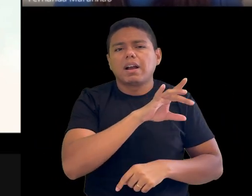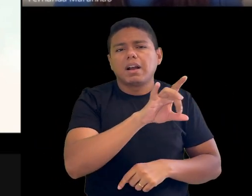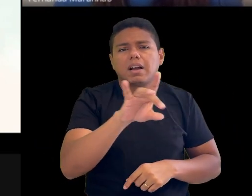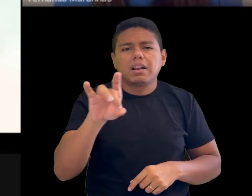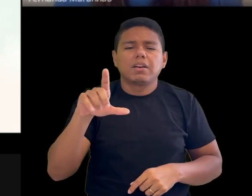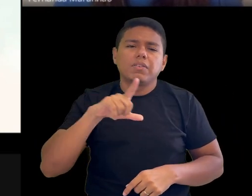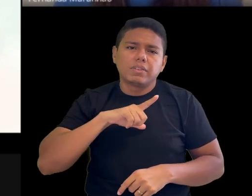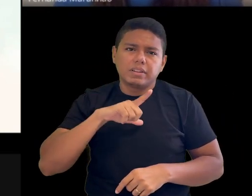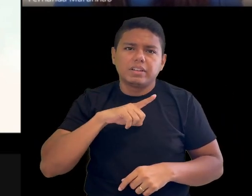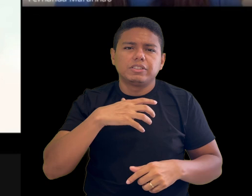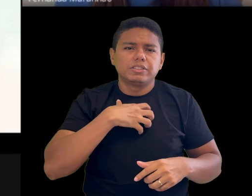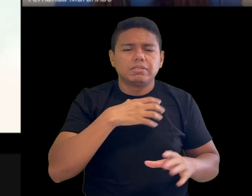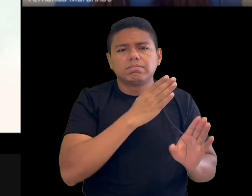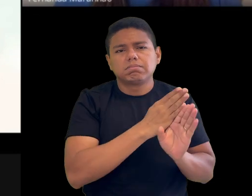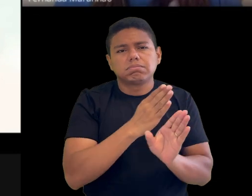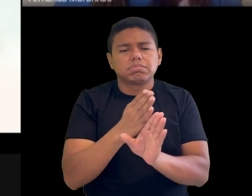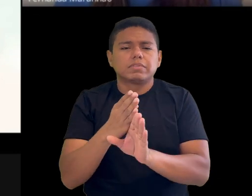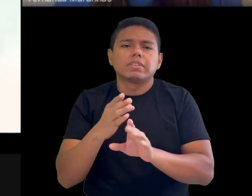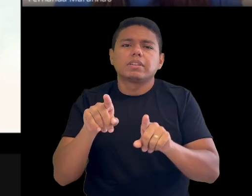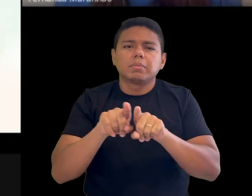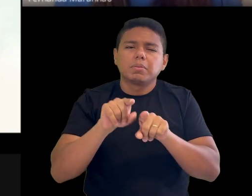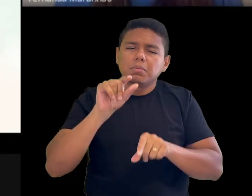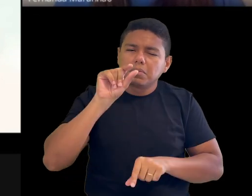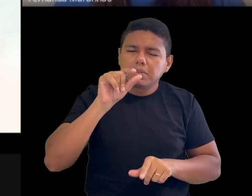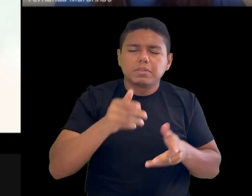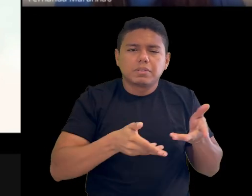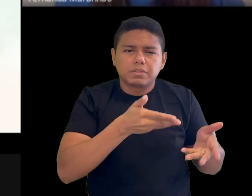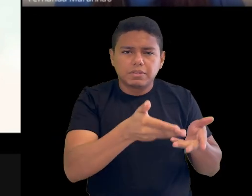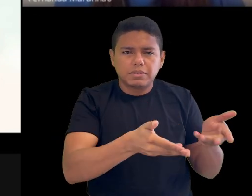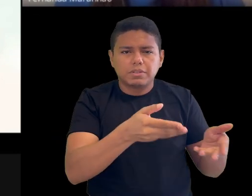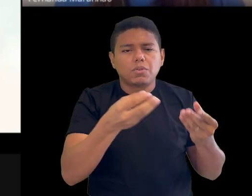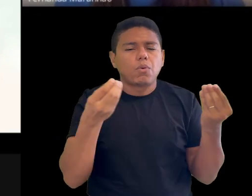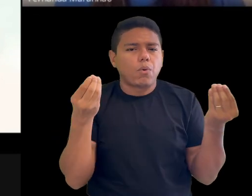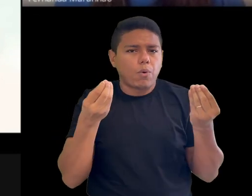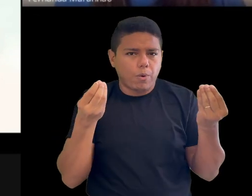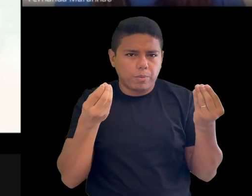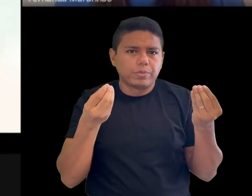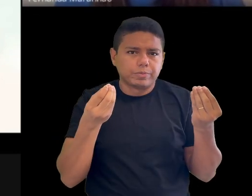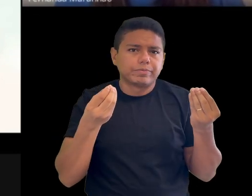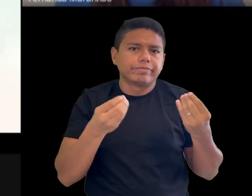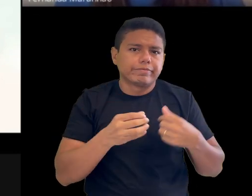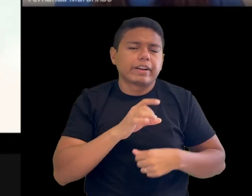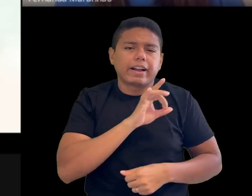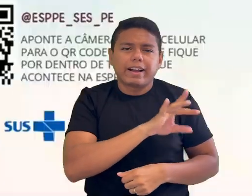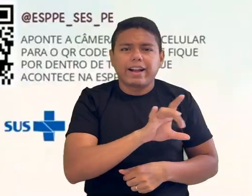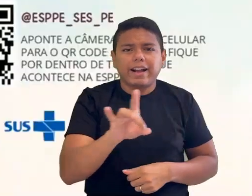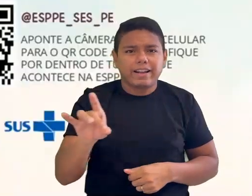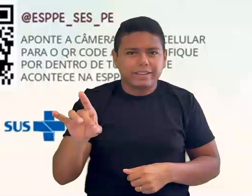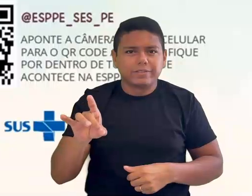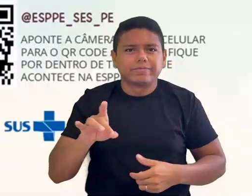pouco do manejo que deve ser conduzido para cada uma dessas condições. Obrigada.